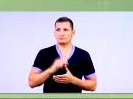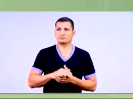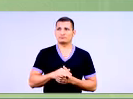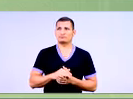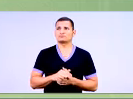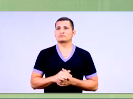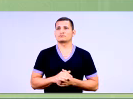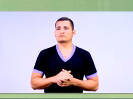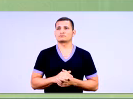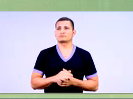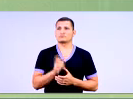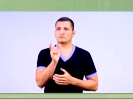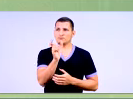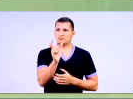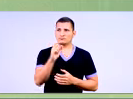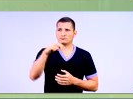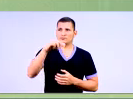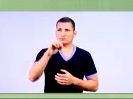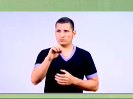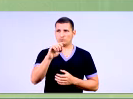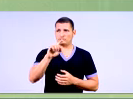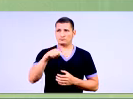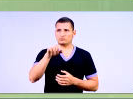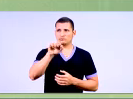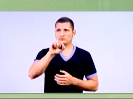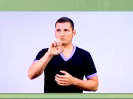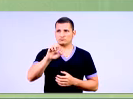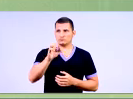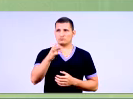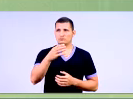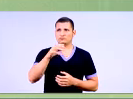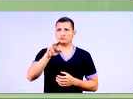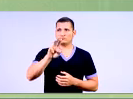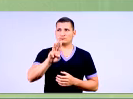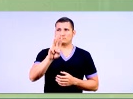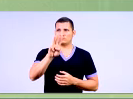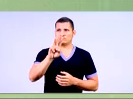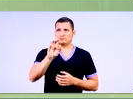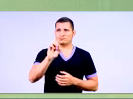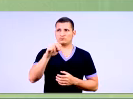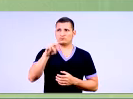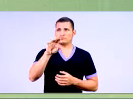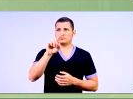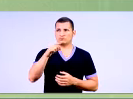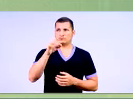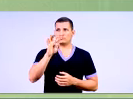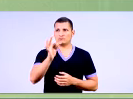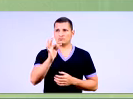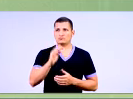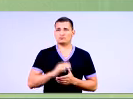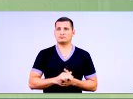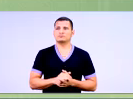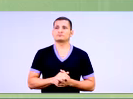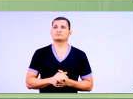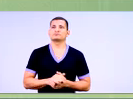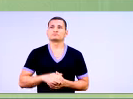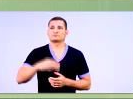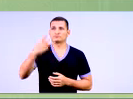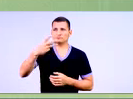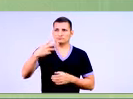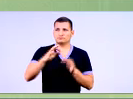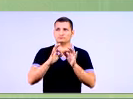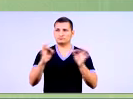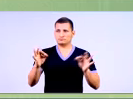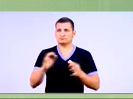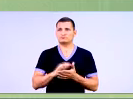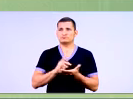I won't, ok? A terceira é, will your sister visit you? Então, pela tradução, dá pra gente